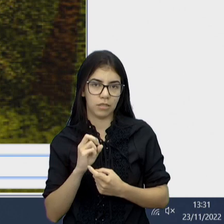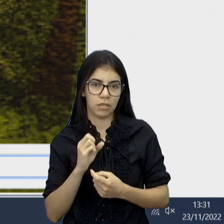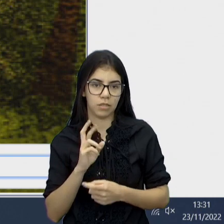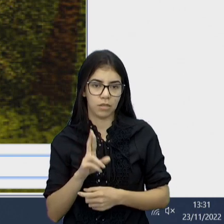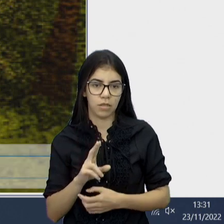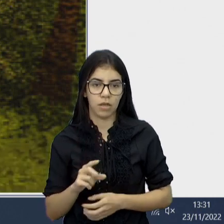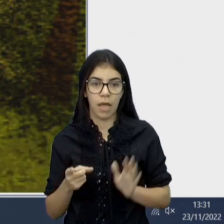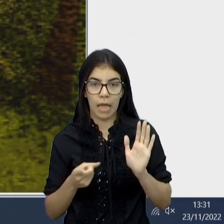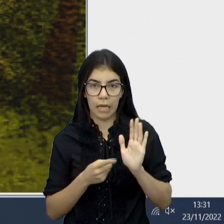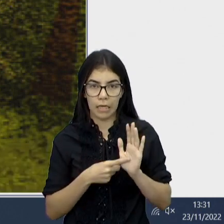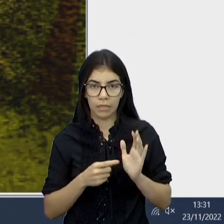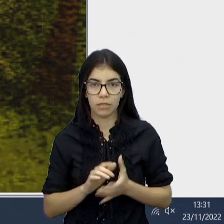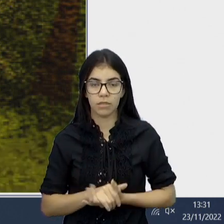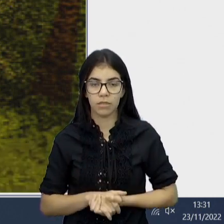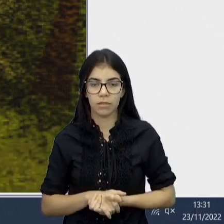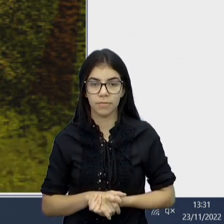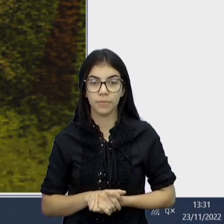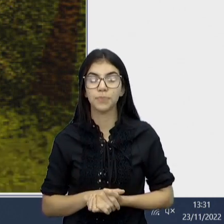Aperta Enter. Enter.